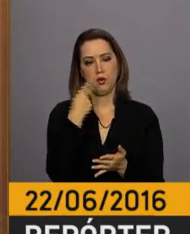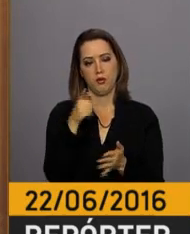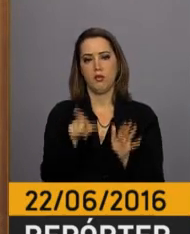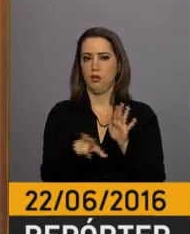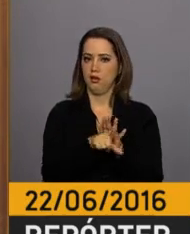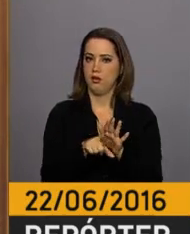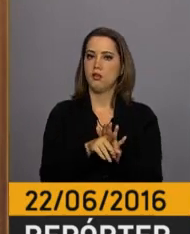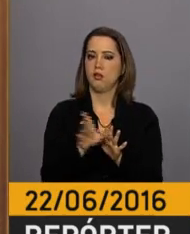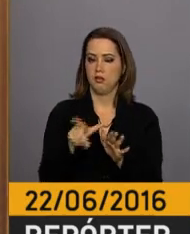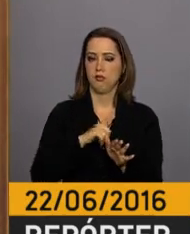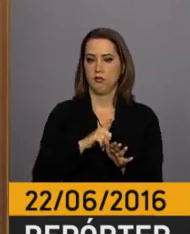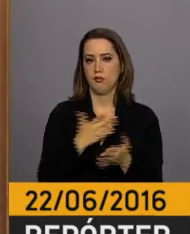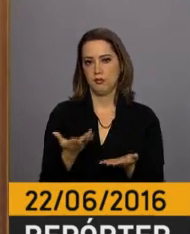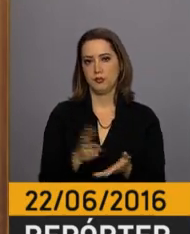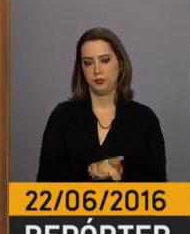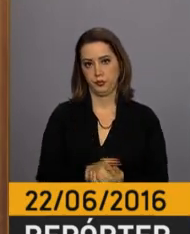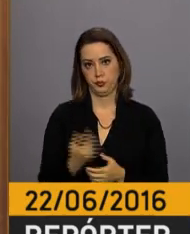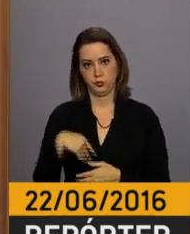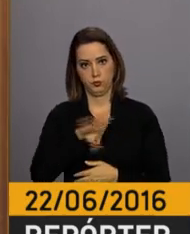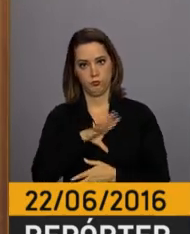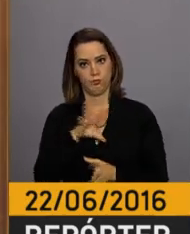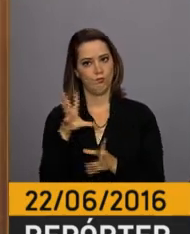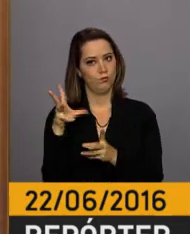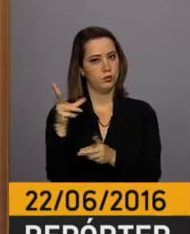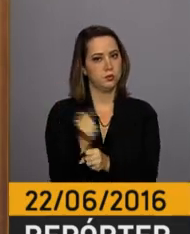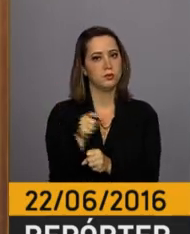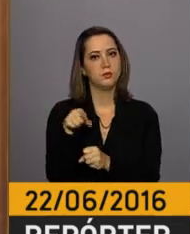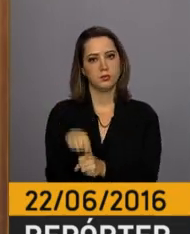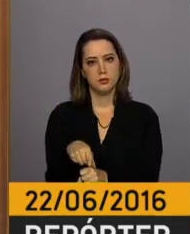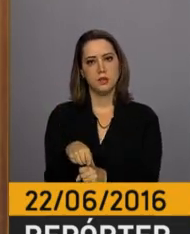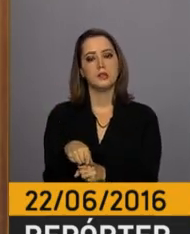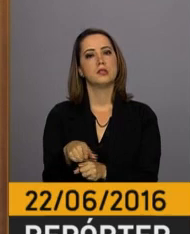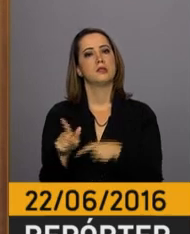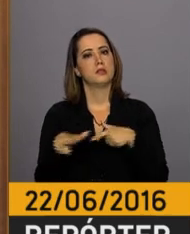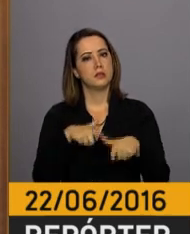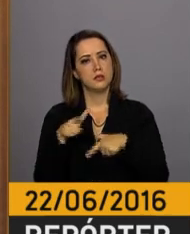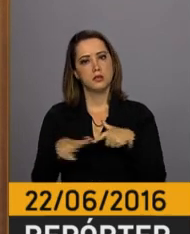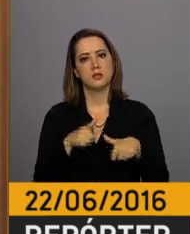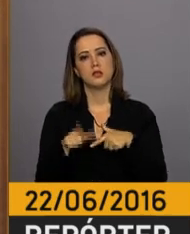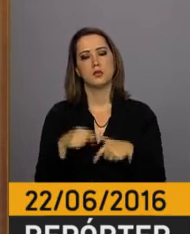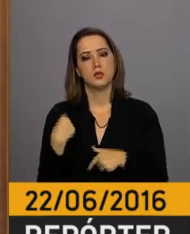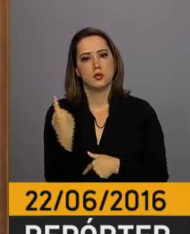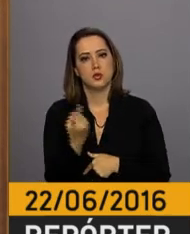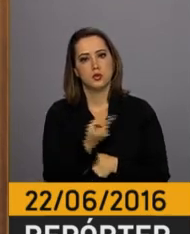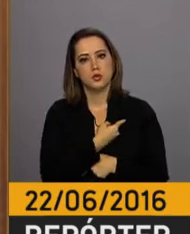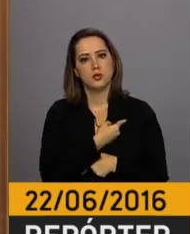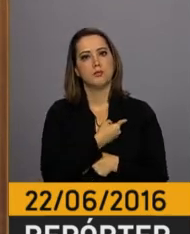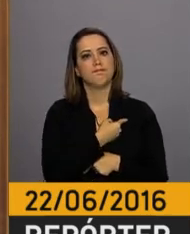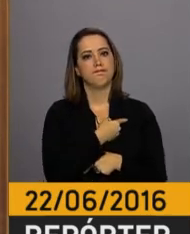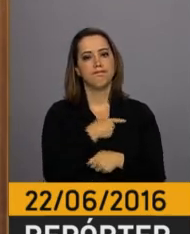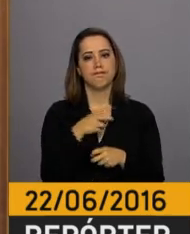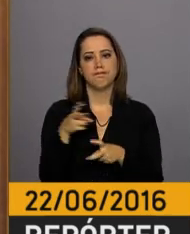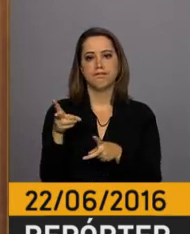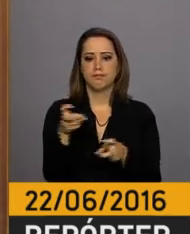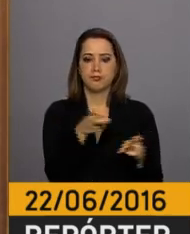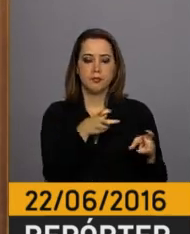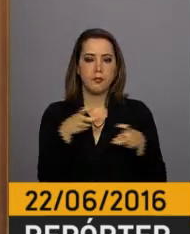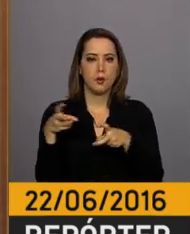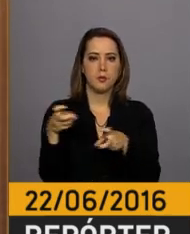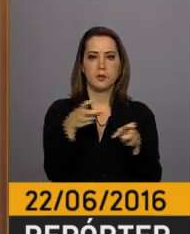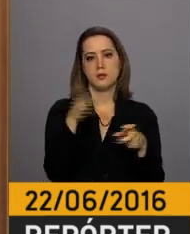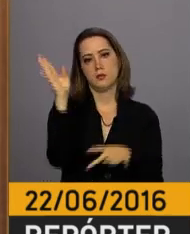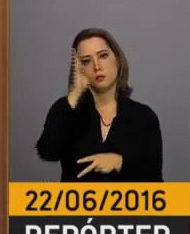vigente vamos portanto nos agarrar a esta missão de sermos vamos dizer assim o retratista de uma grande